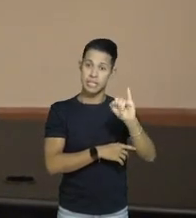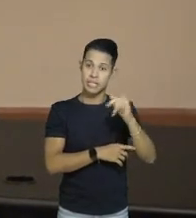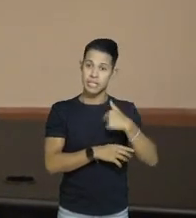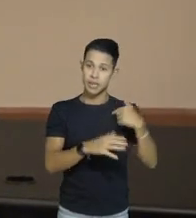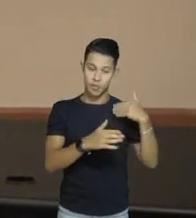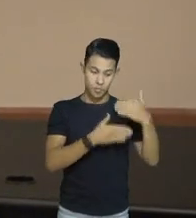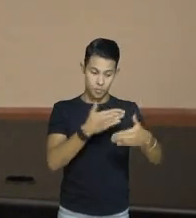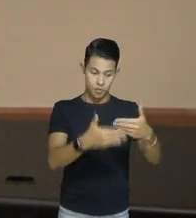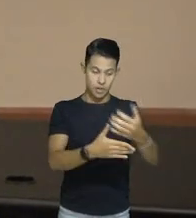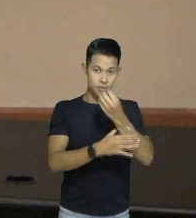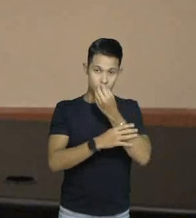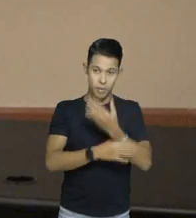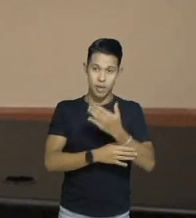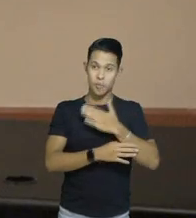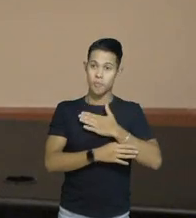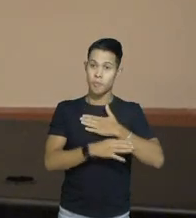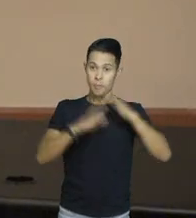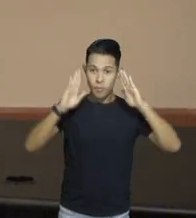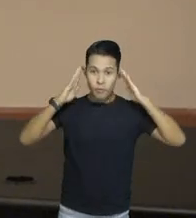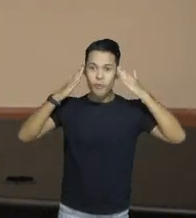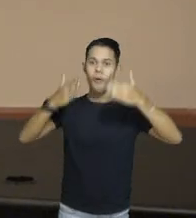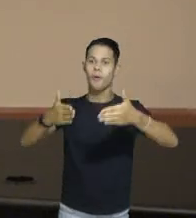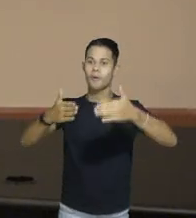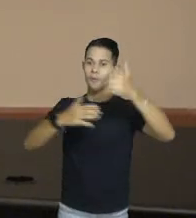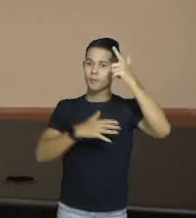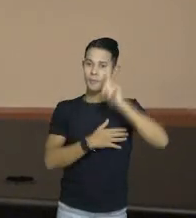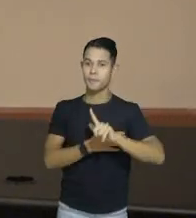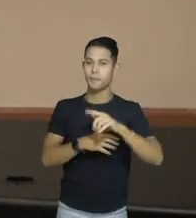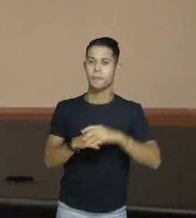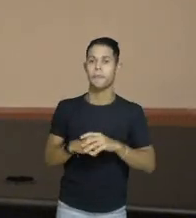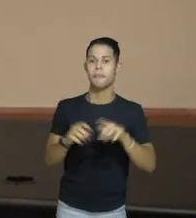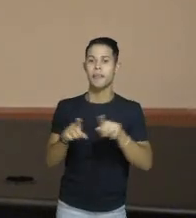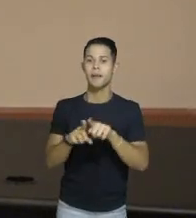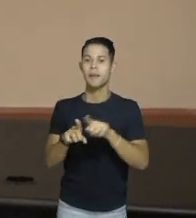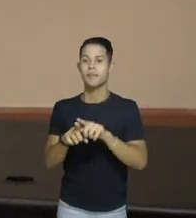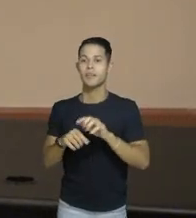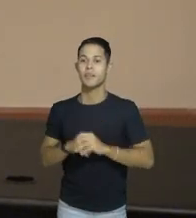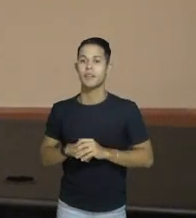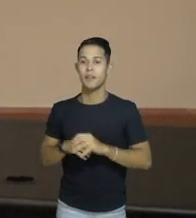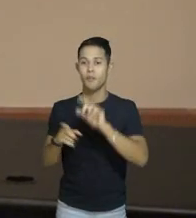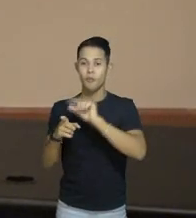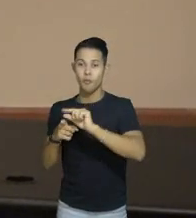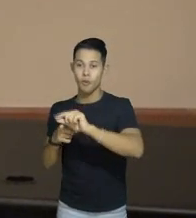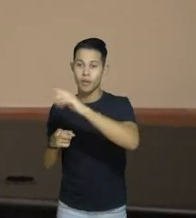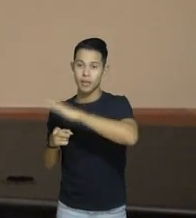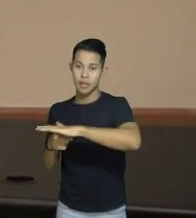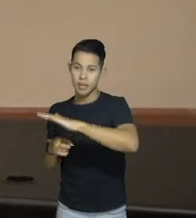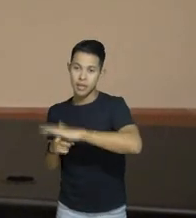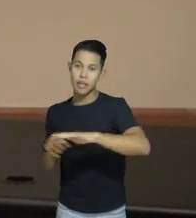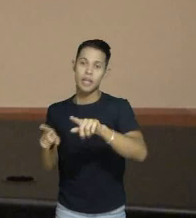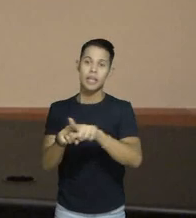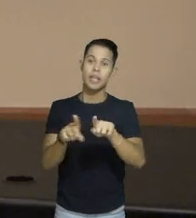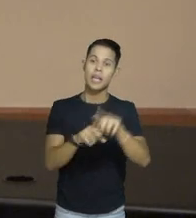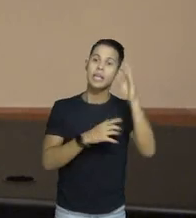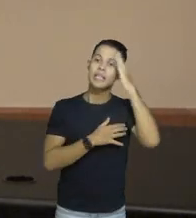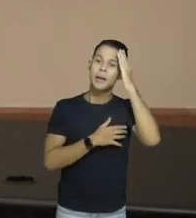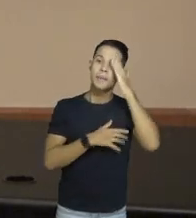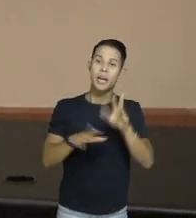por mais tempo. A correspondência fonema-grafema, melhorar a discriminação, essa diferenciação dos